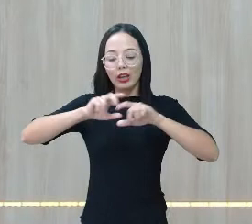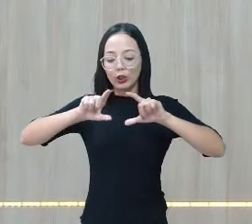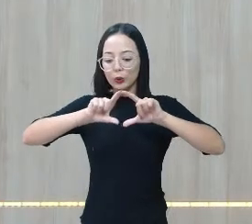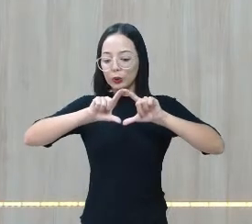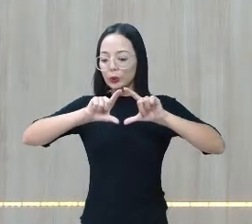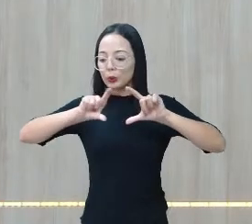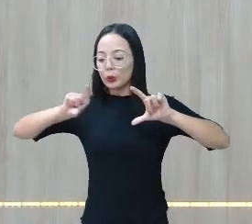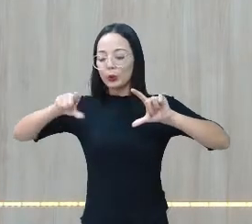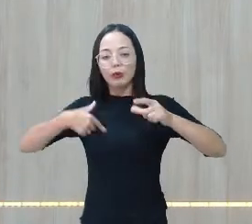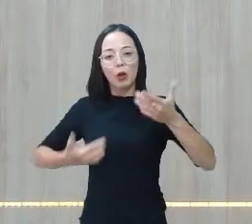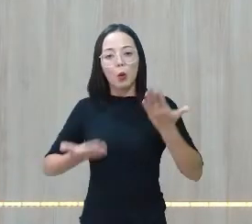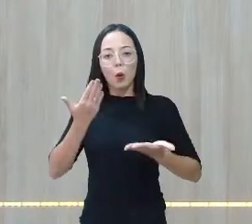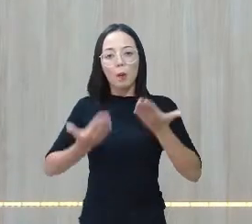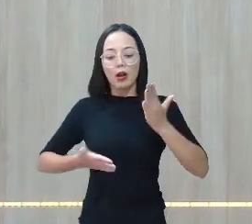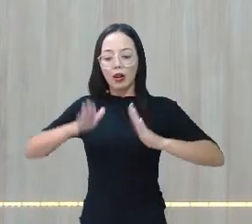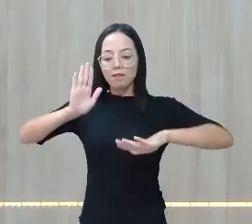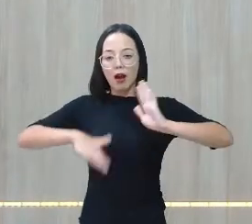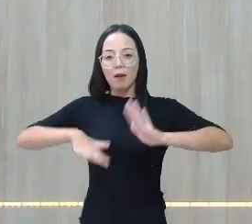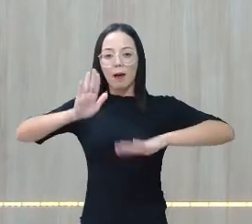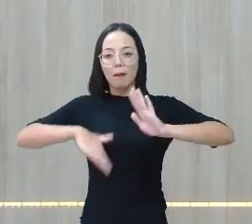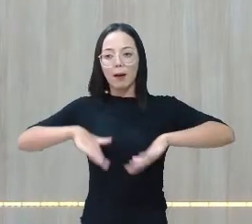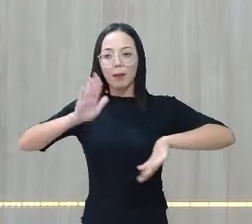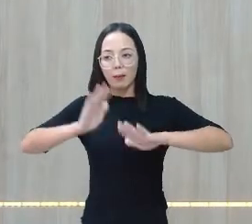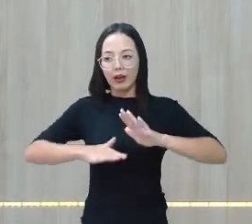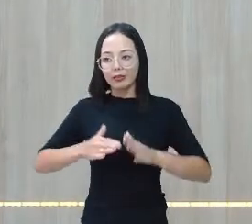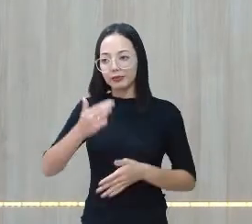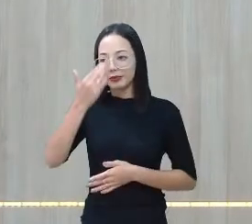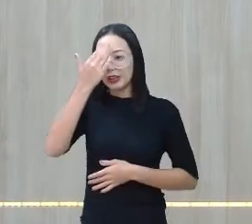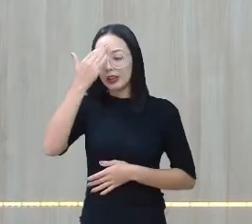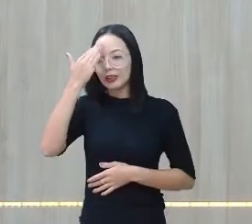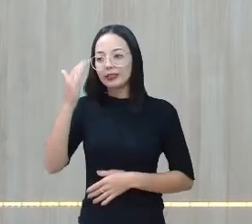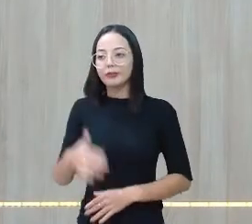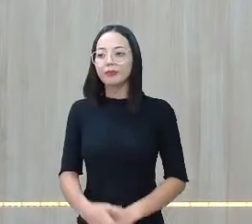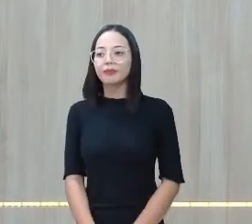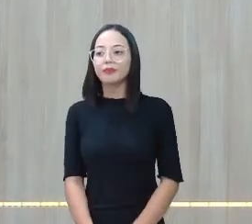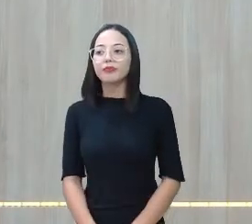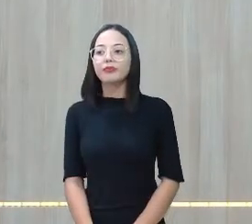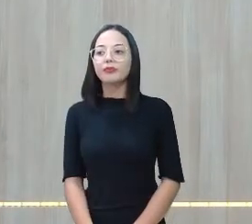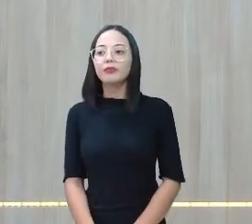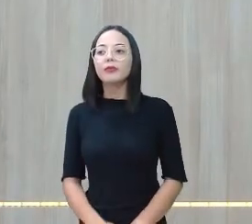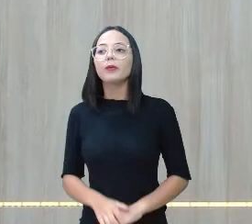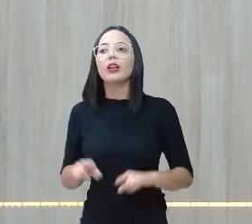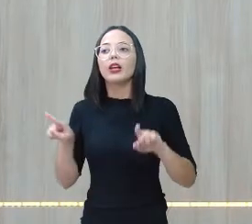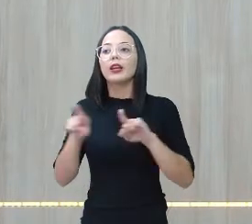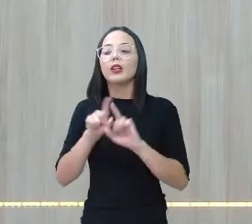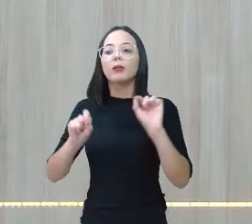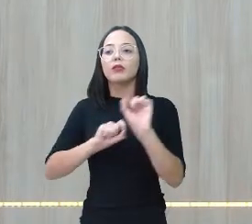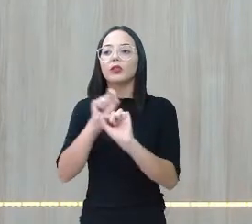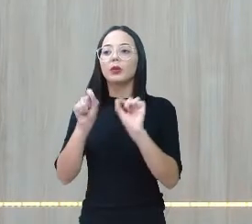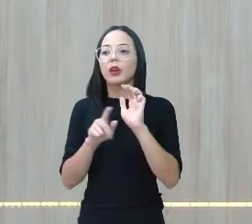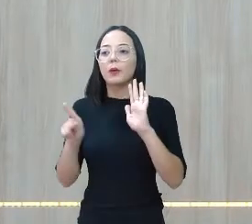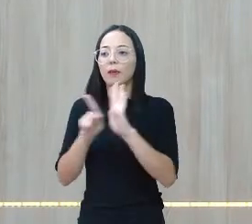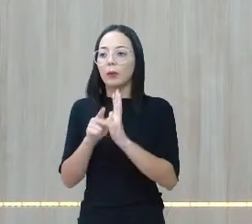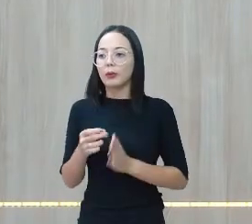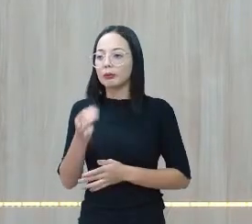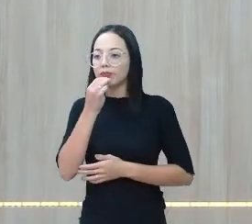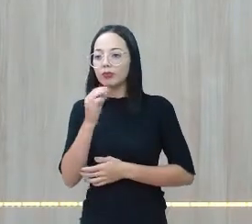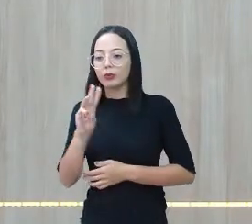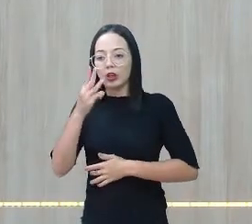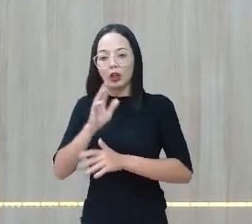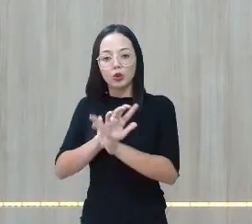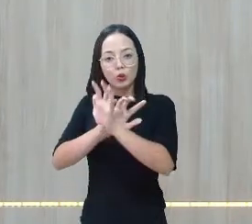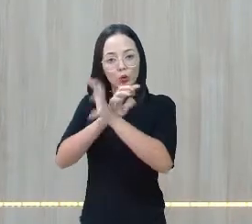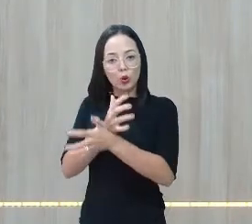que eu fiz a comparação ali com o bumbo. E ao vibrar, ele mexeu na engrenagem desses 3